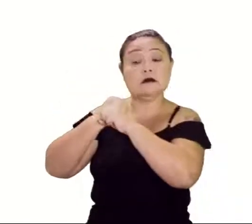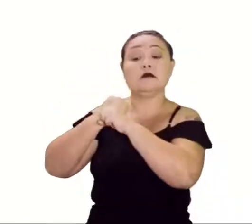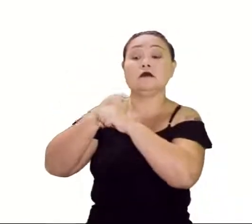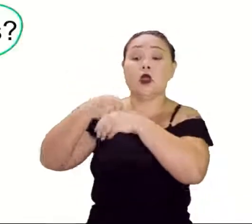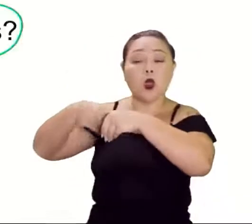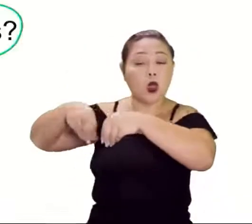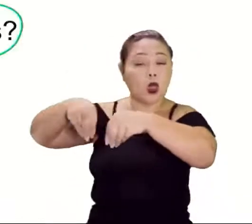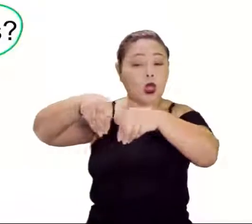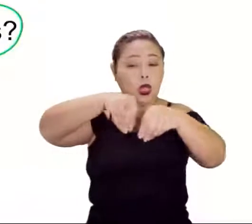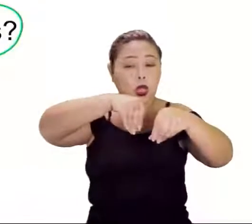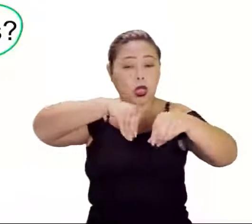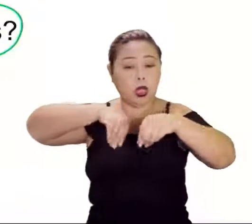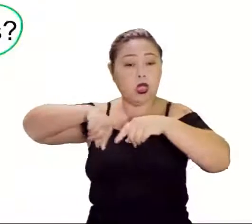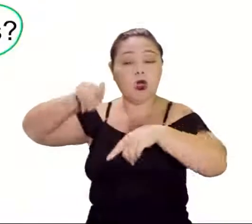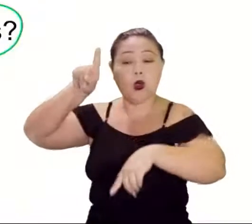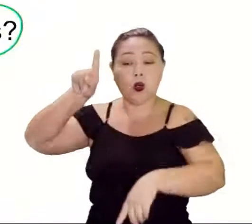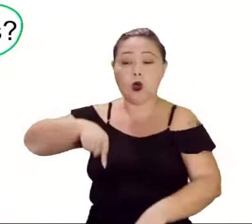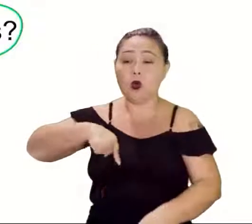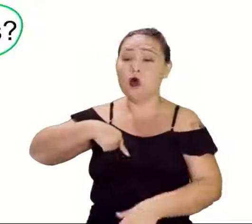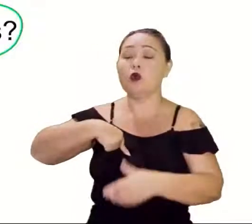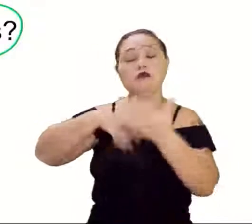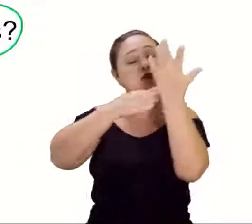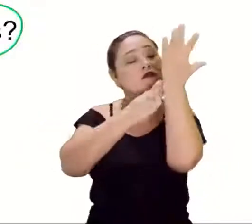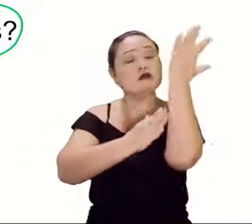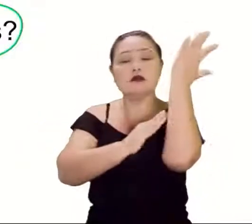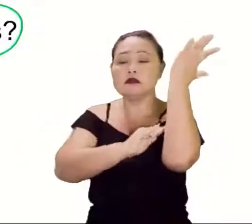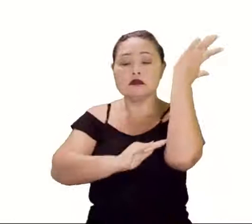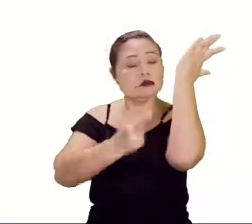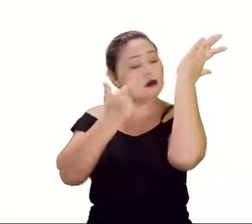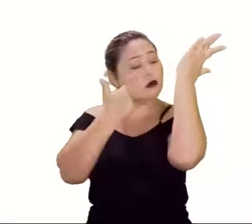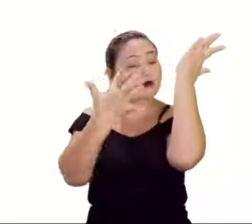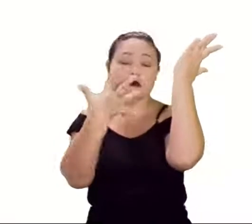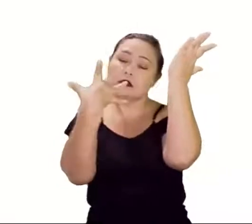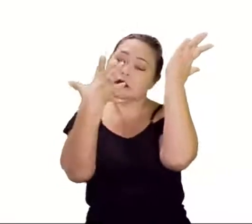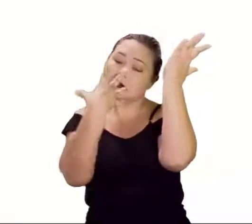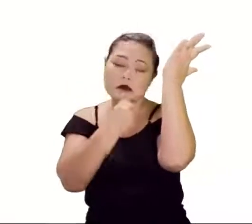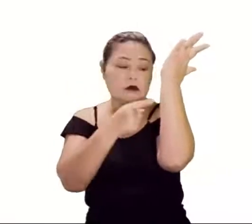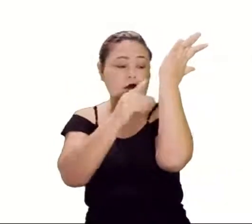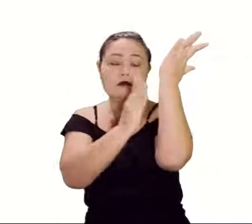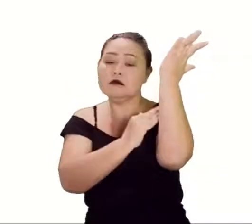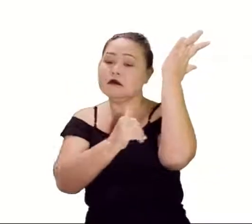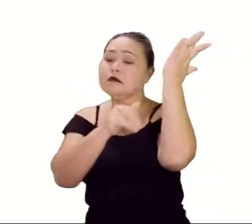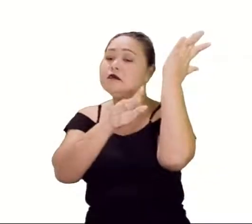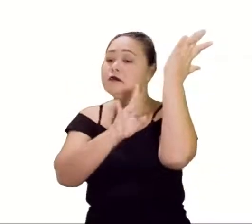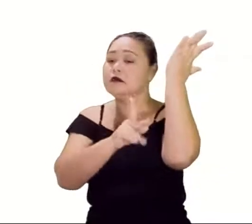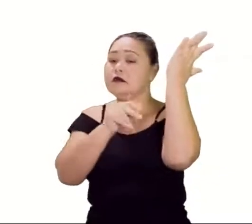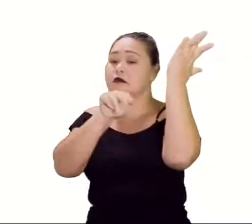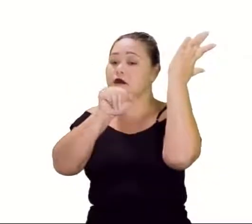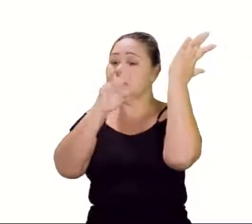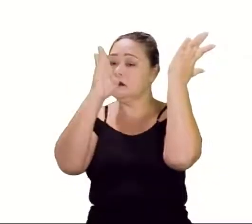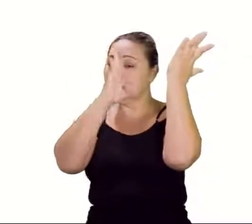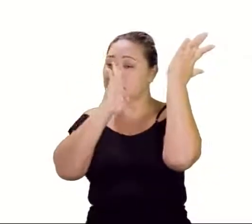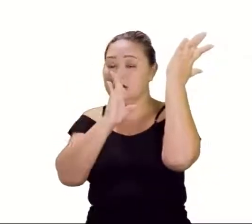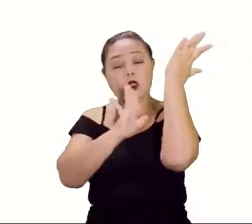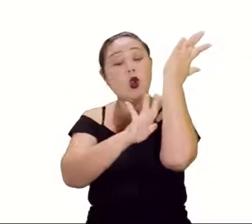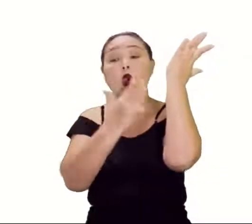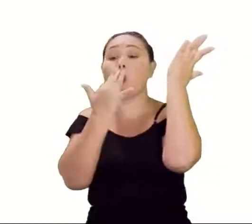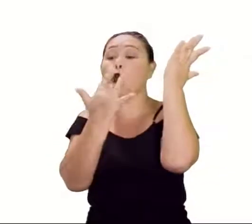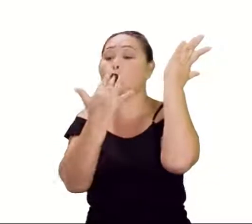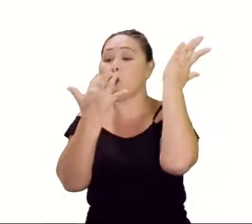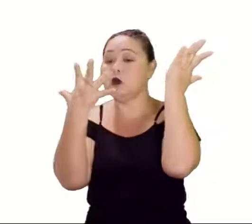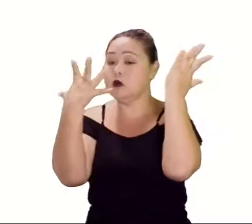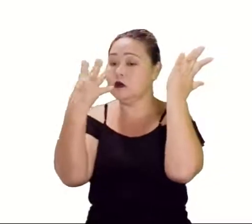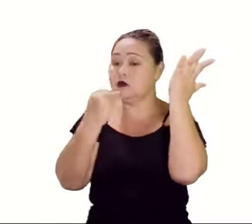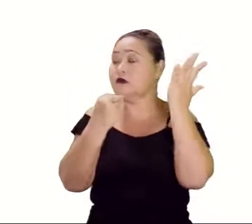terra boa, e é uma madeira muito bonita. Quem já viu sabe que o pau-brasil tem uma cor muito